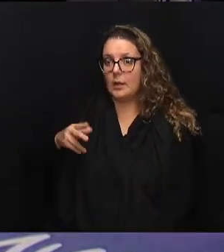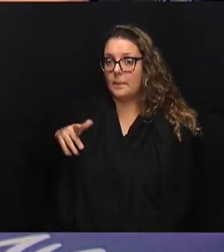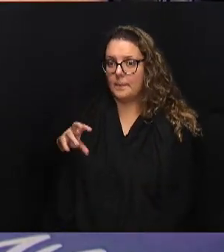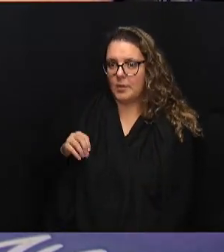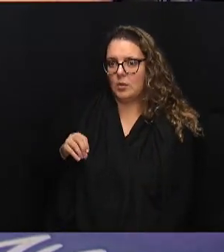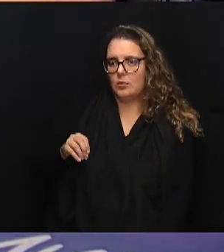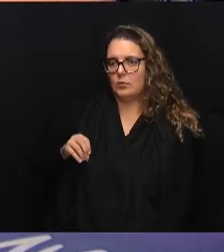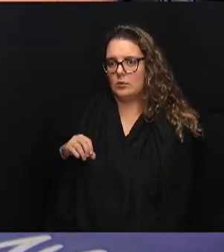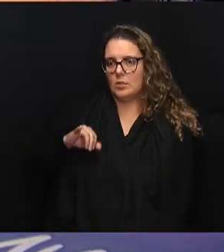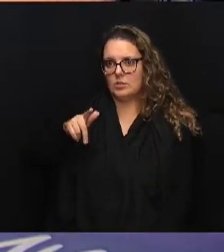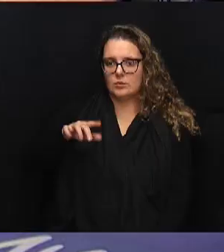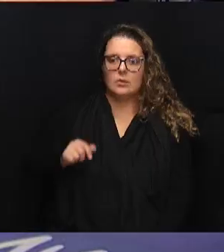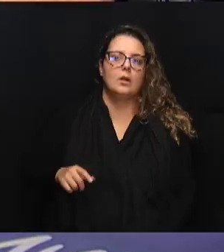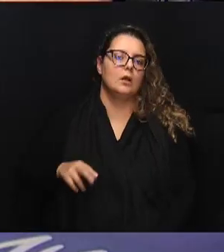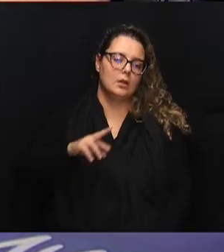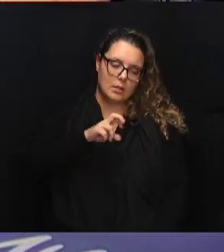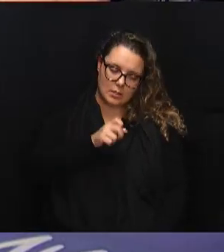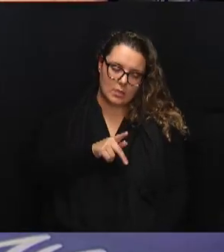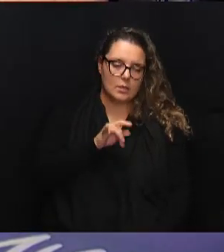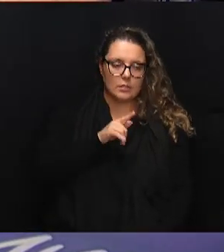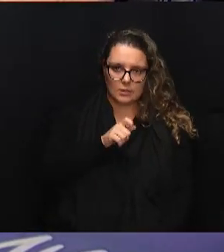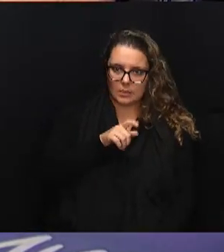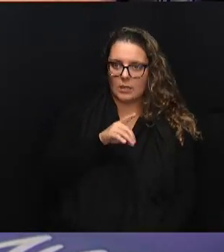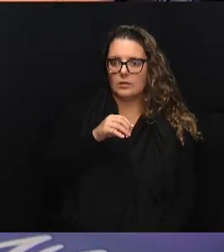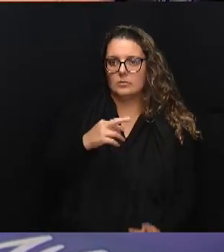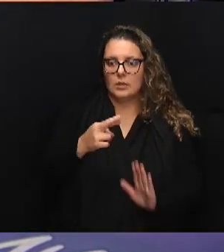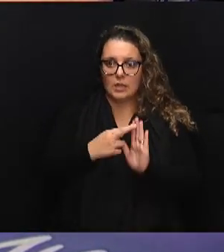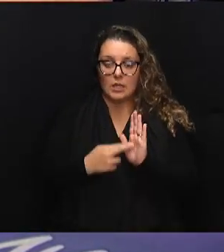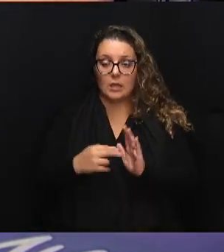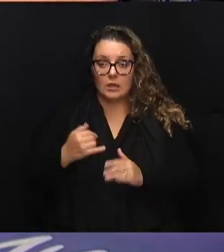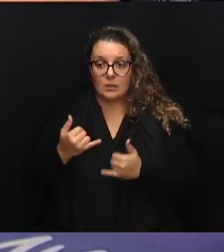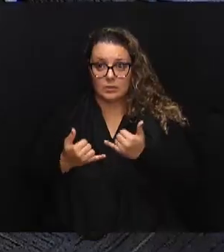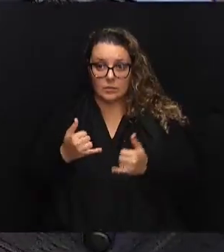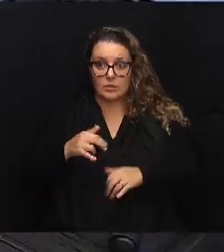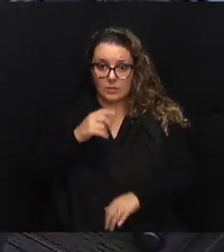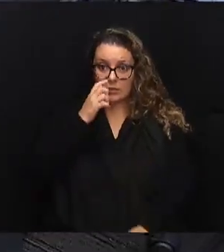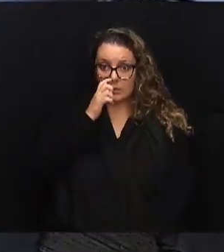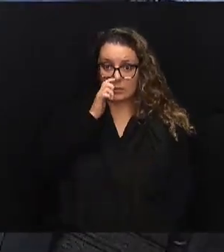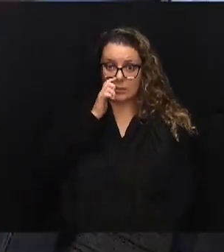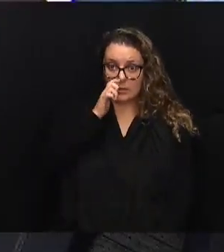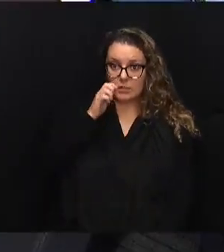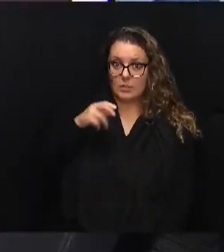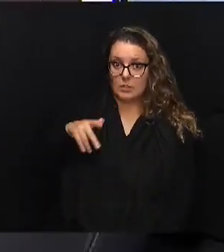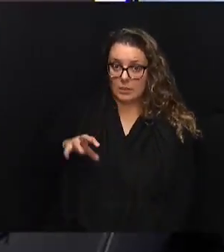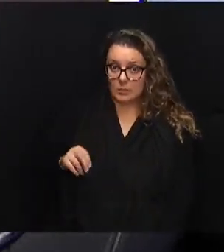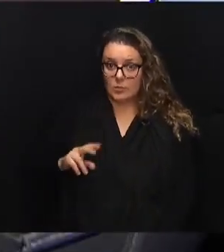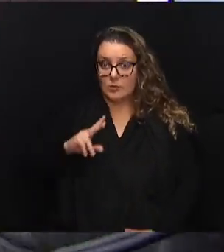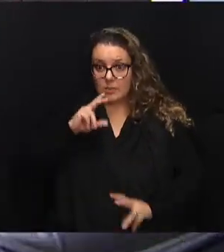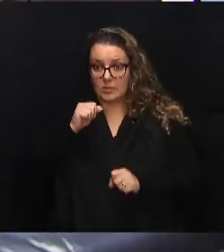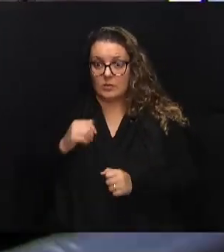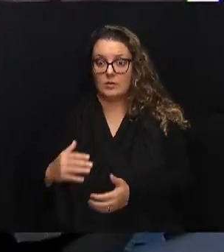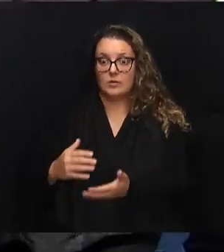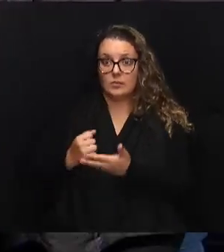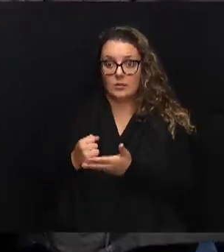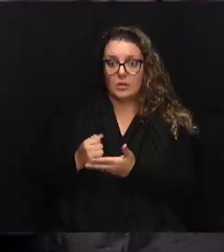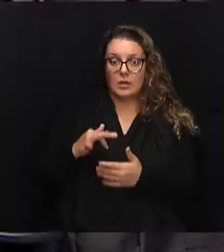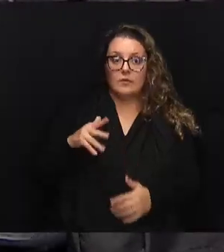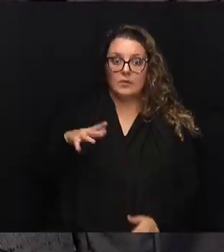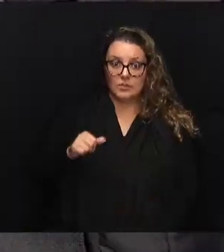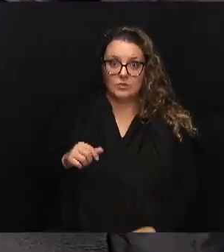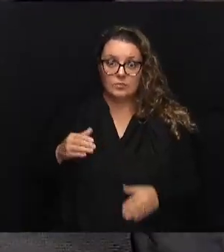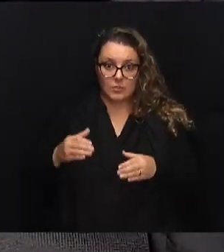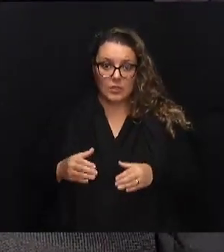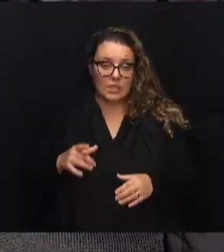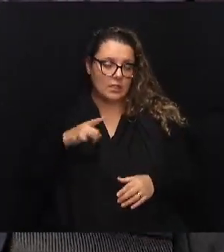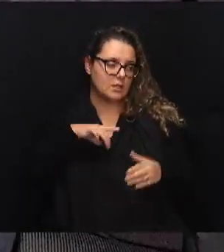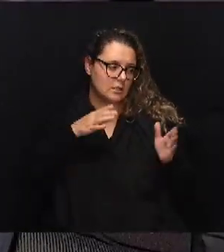é ranqueada através da regra do jogo. E aí a mão mais forte é sempre quem vai puxar as fichas que está no pote. E existe uma sequência